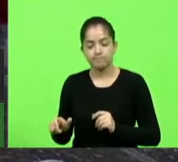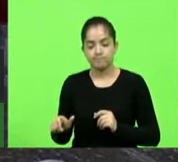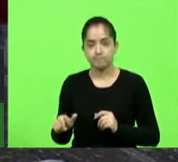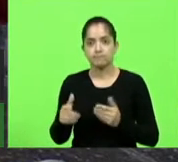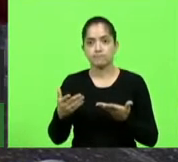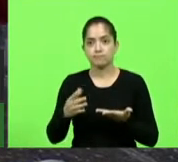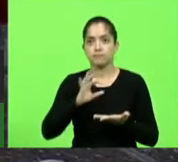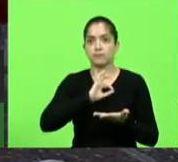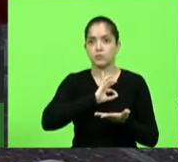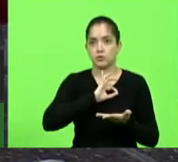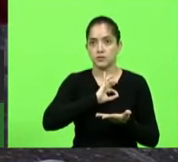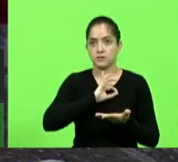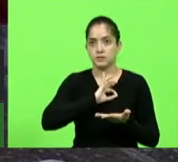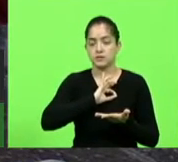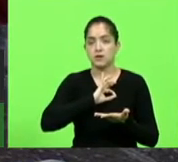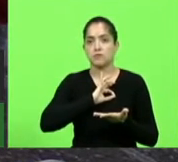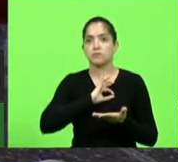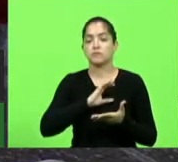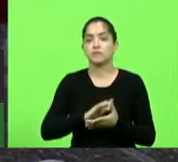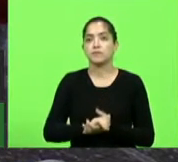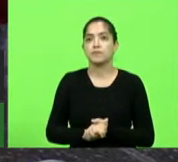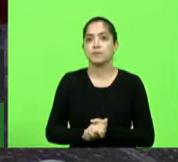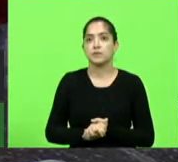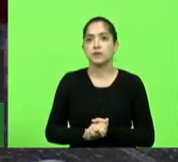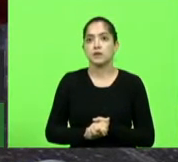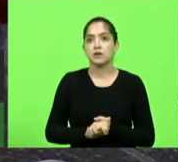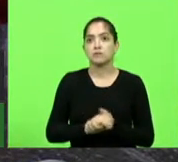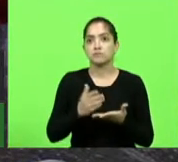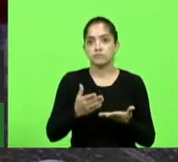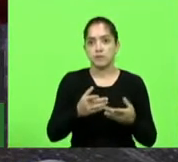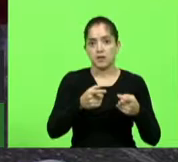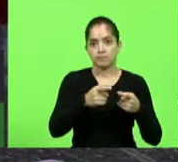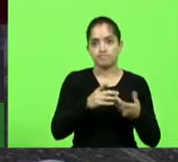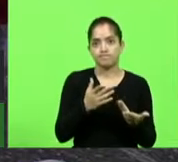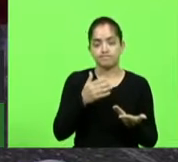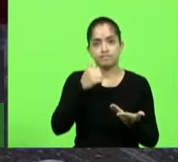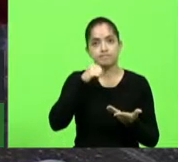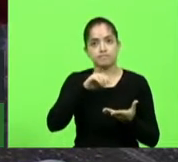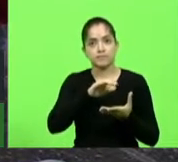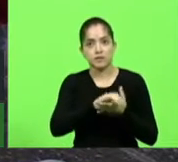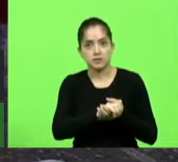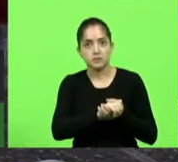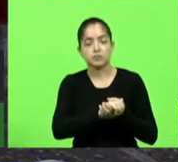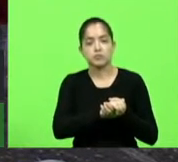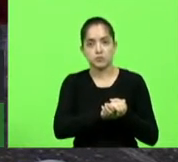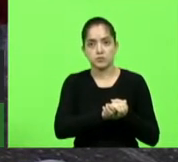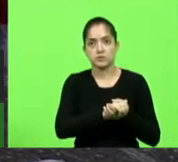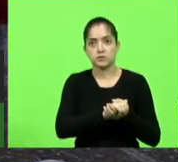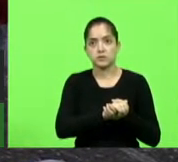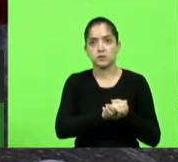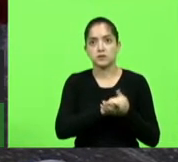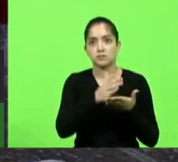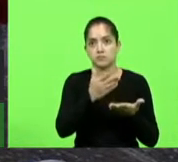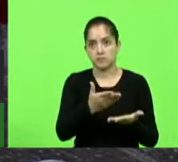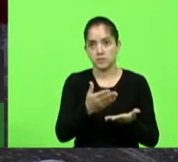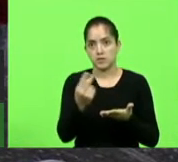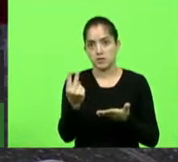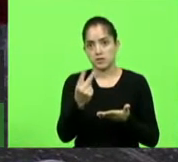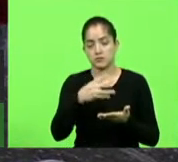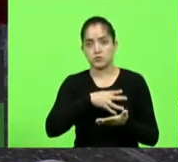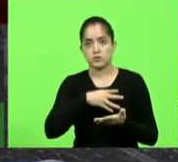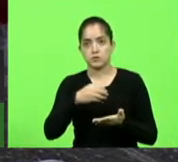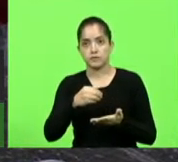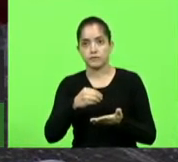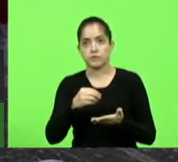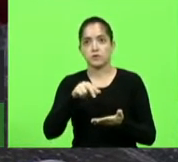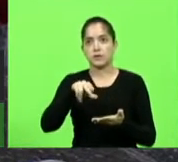cidadão lá do município Taió, deixa a esposa Clarice, que é a nossa vereadora hoje no município, e as suas duas filhas, a